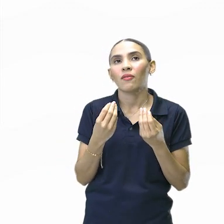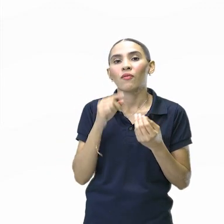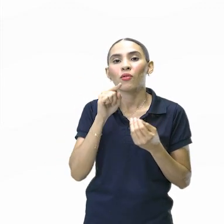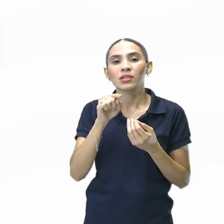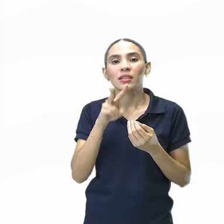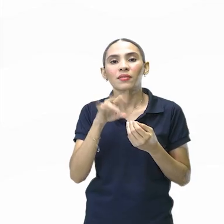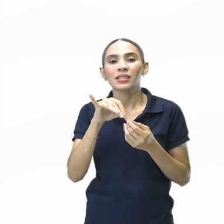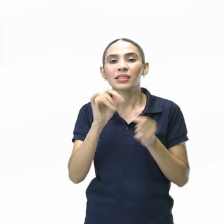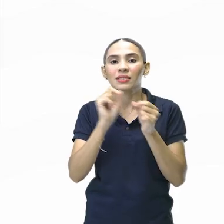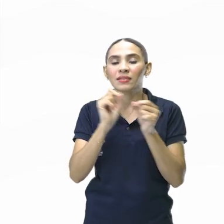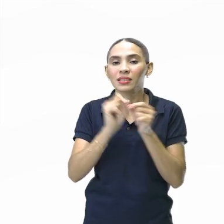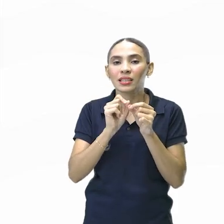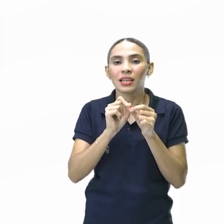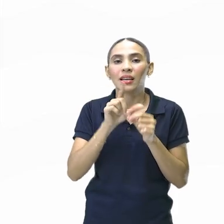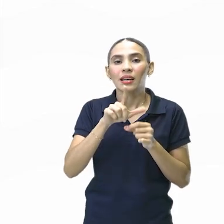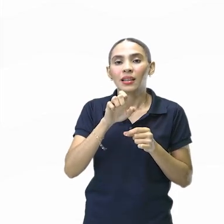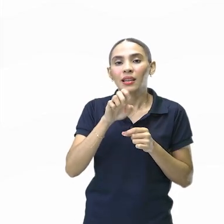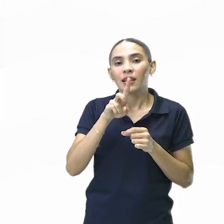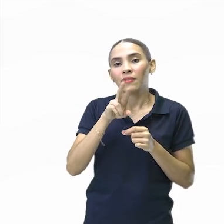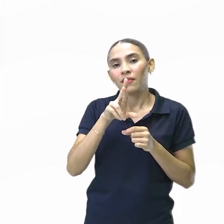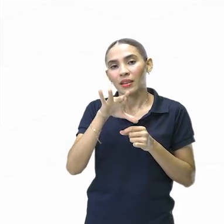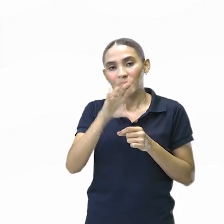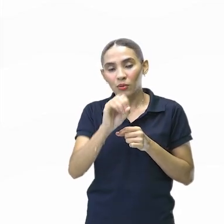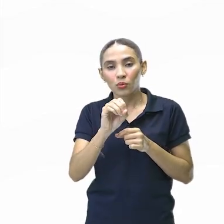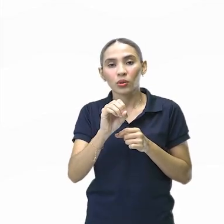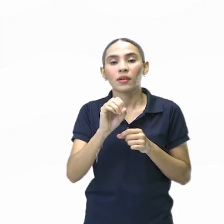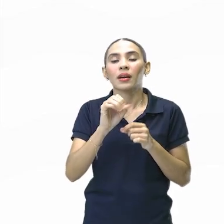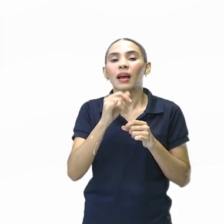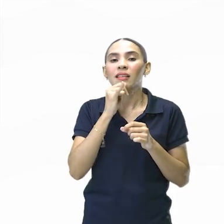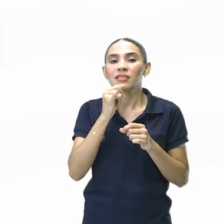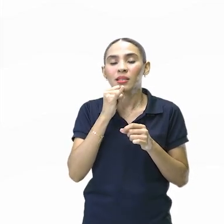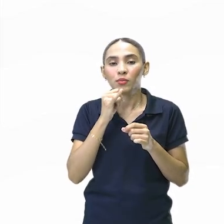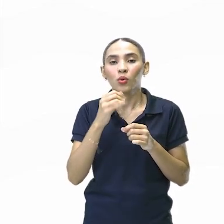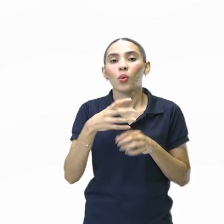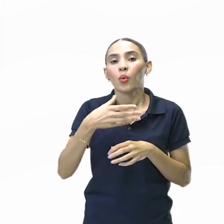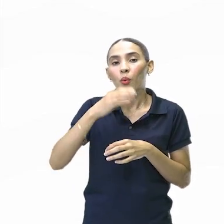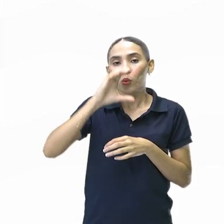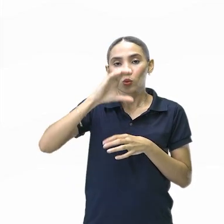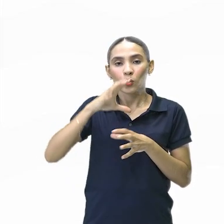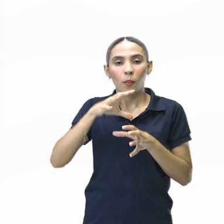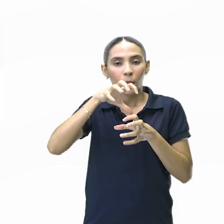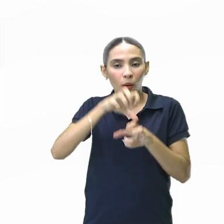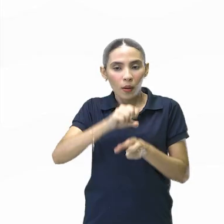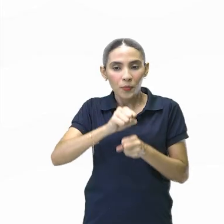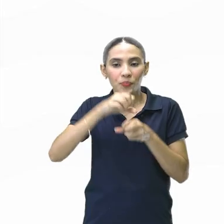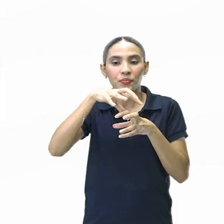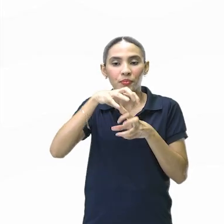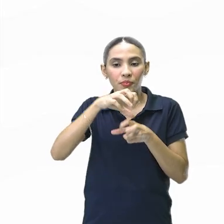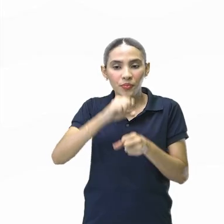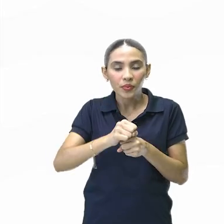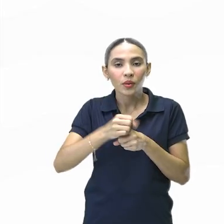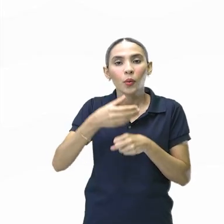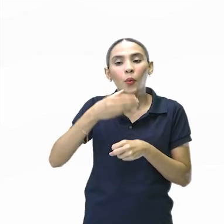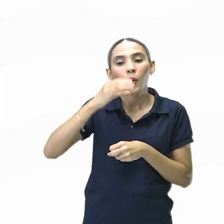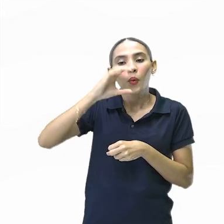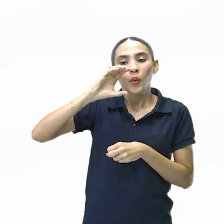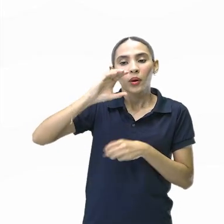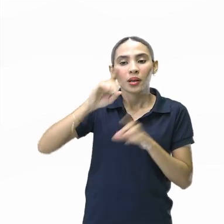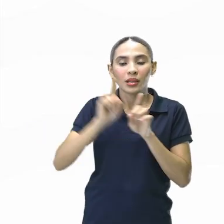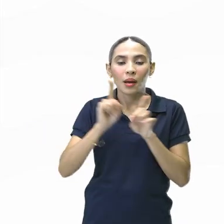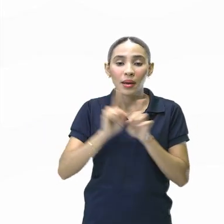da levedura para fermentar esse suco que a gente acabou de espremer na máquina, né, de espremer